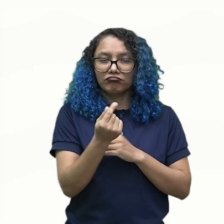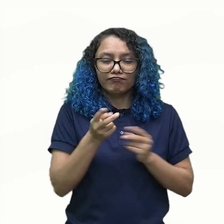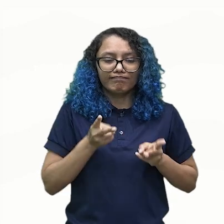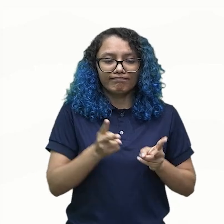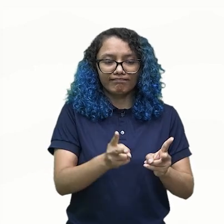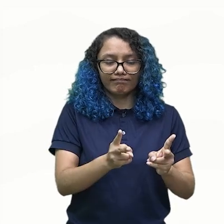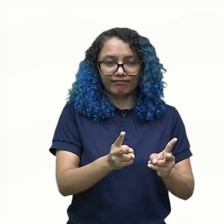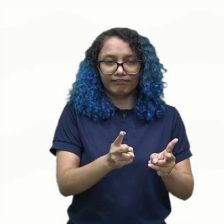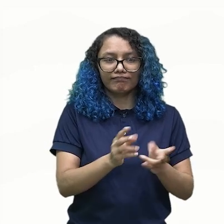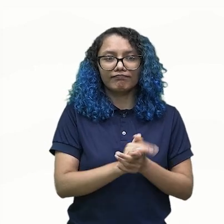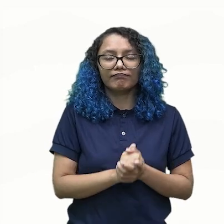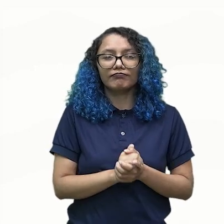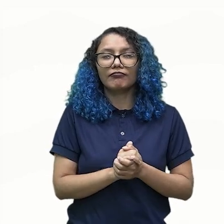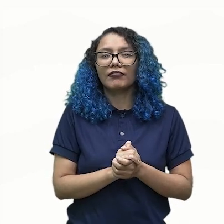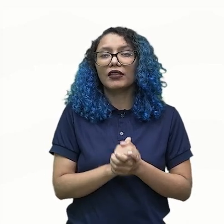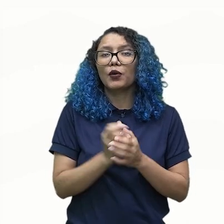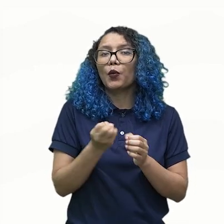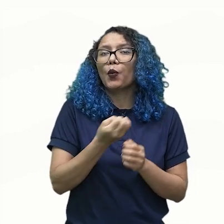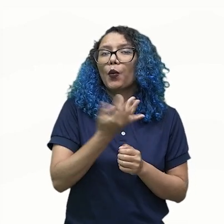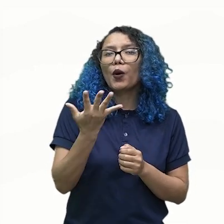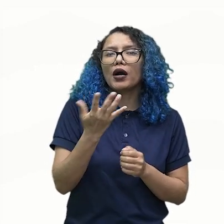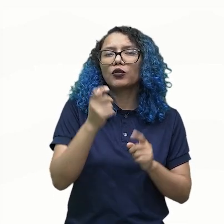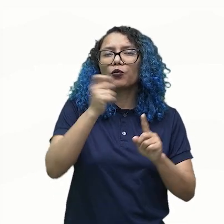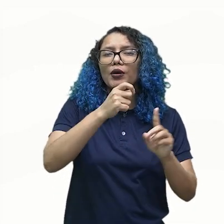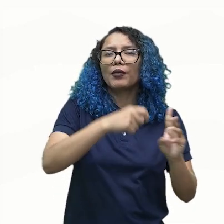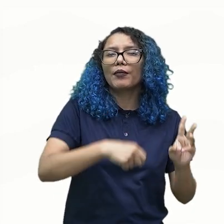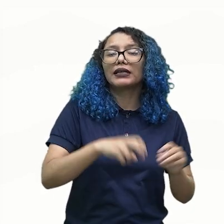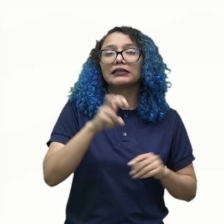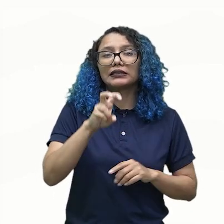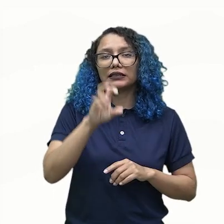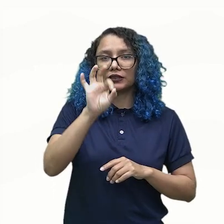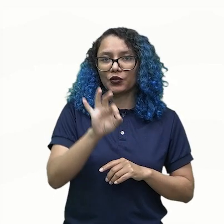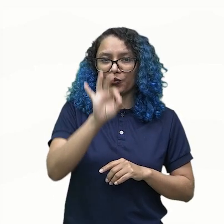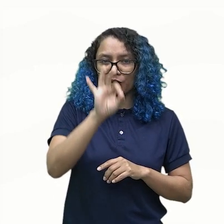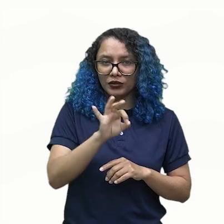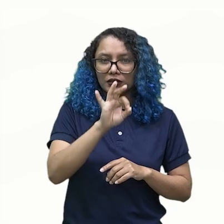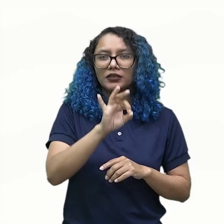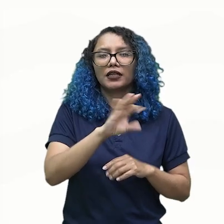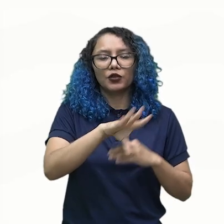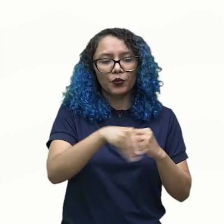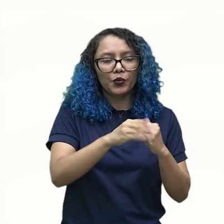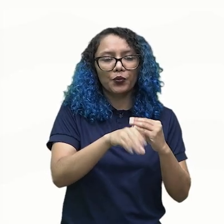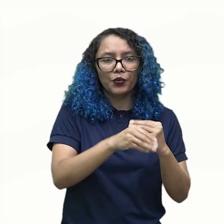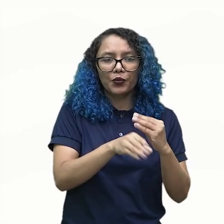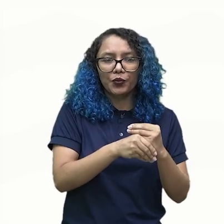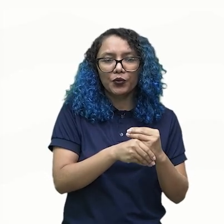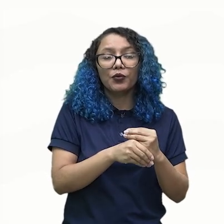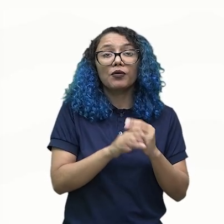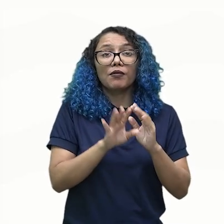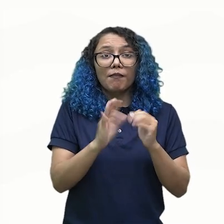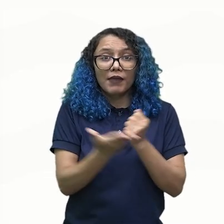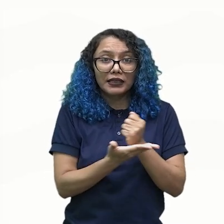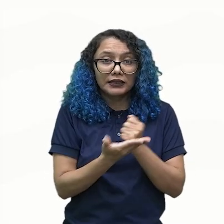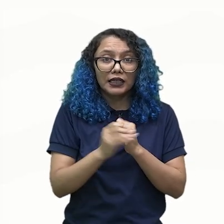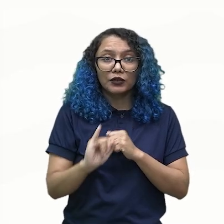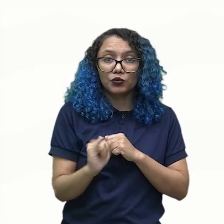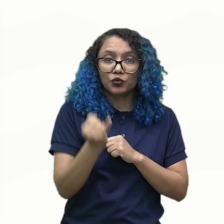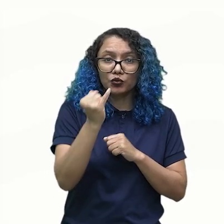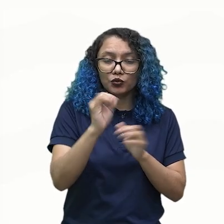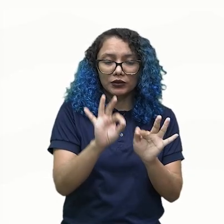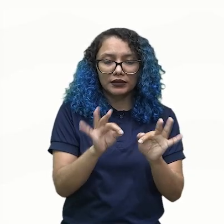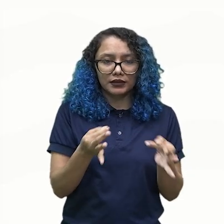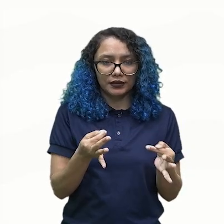render 5% ao mês, tá? 5% a juros simples. Então, aqui, ó, ele